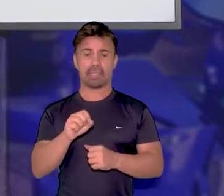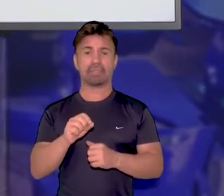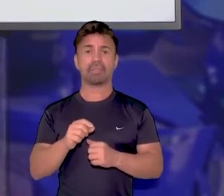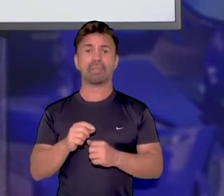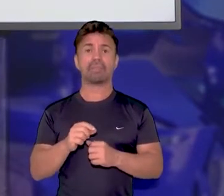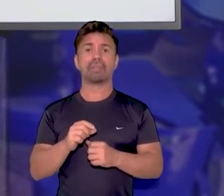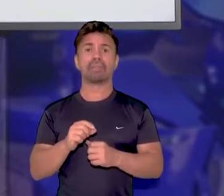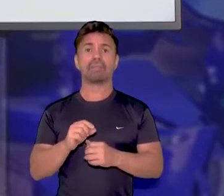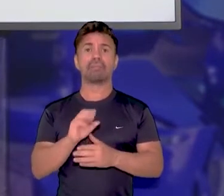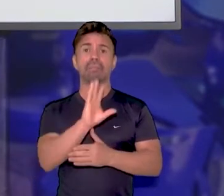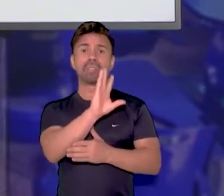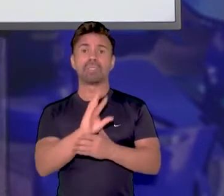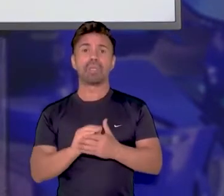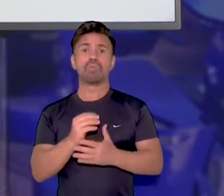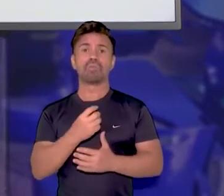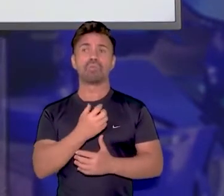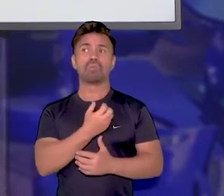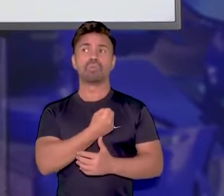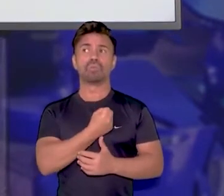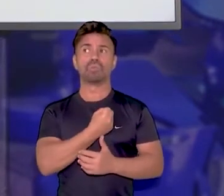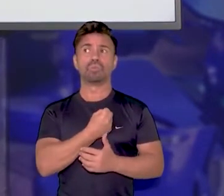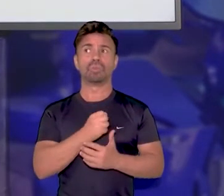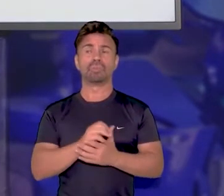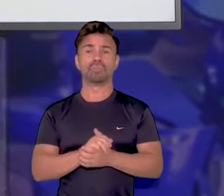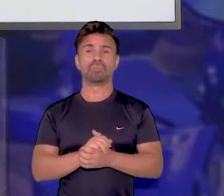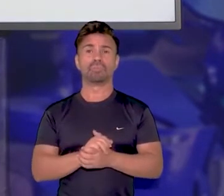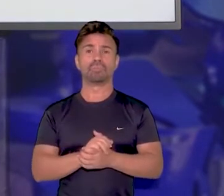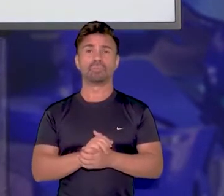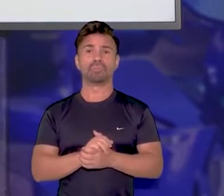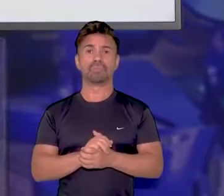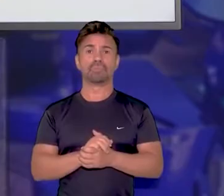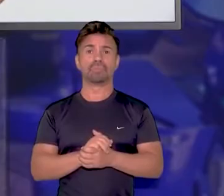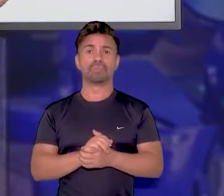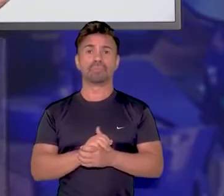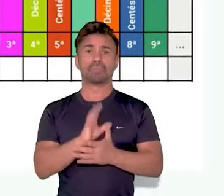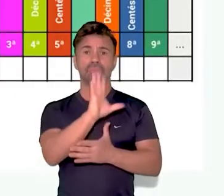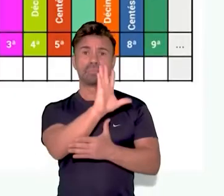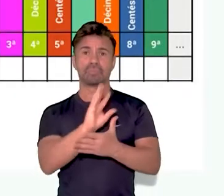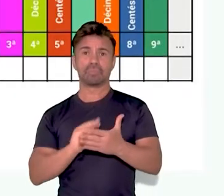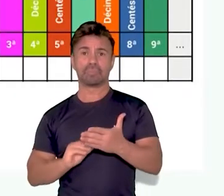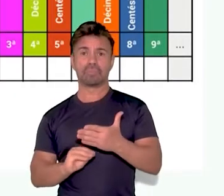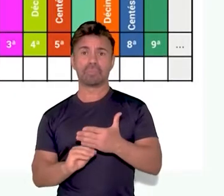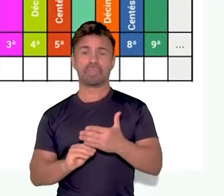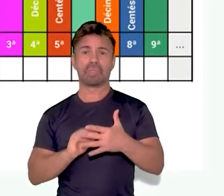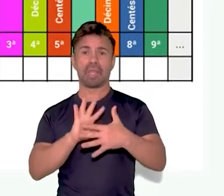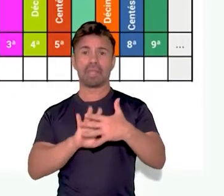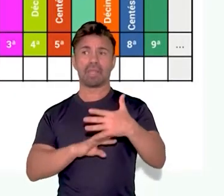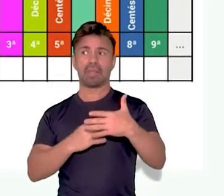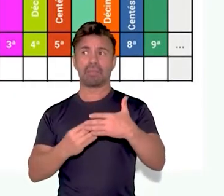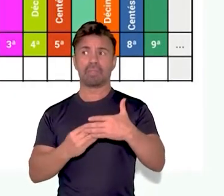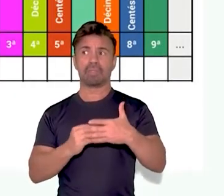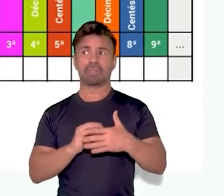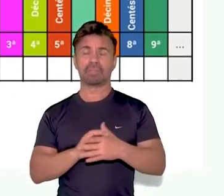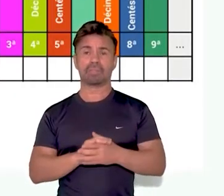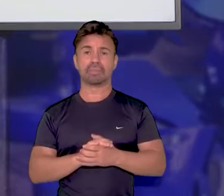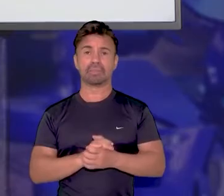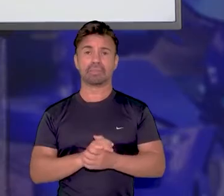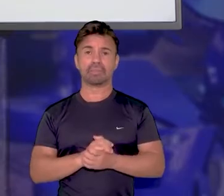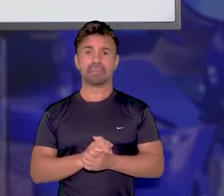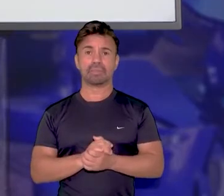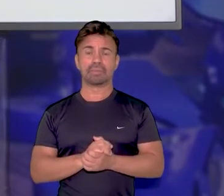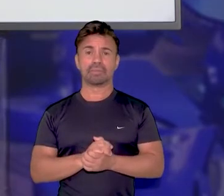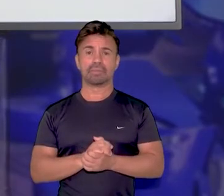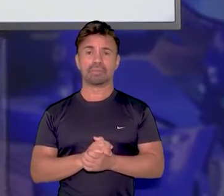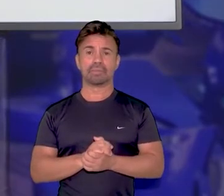Peguei aquele número lá ó duas viciado e botei aqui na nossa tabelinha isso